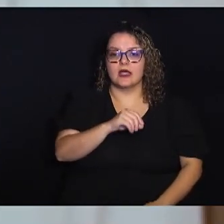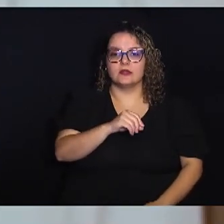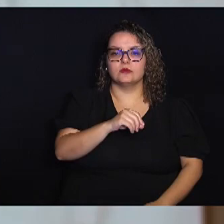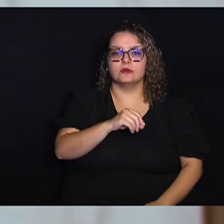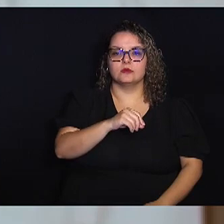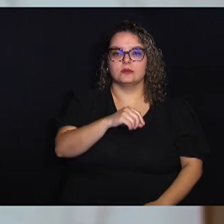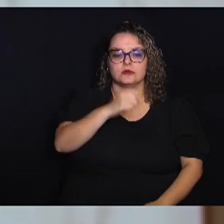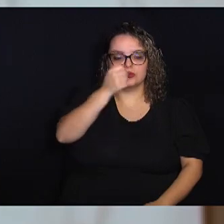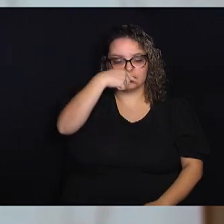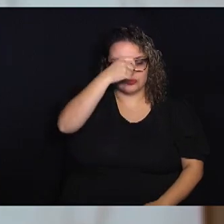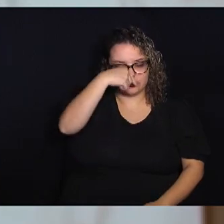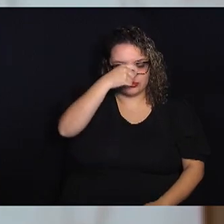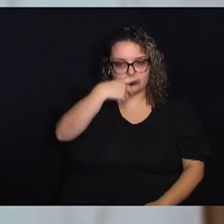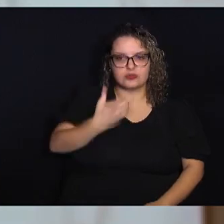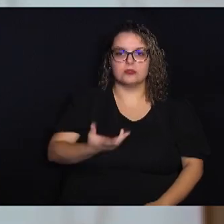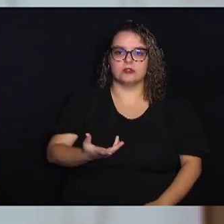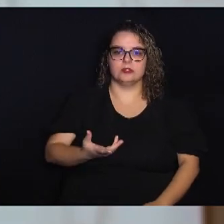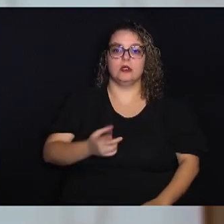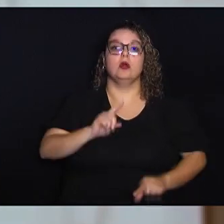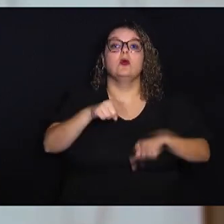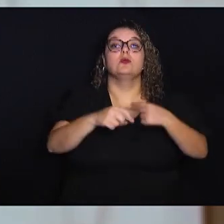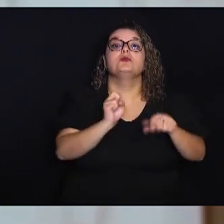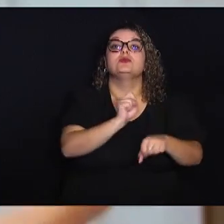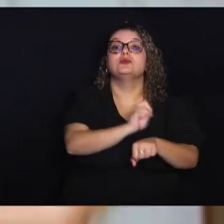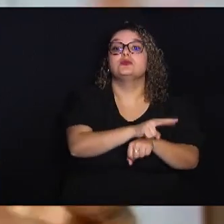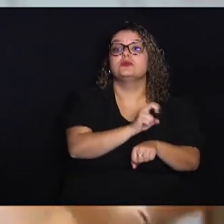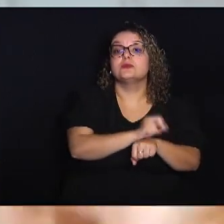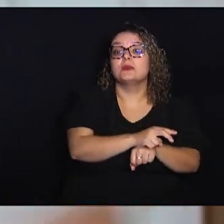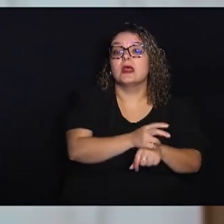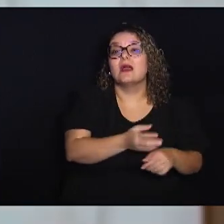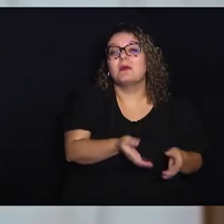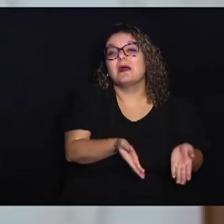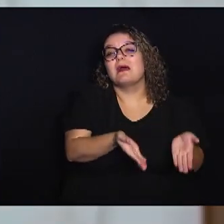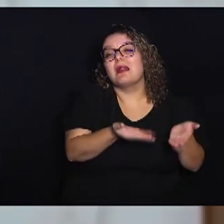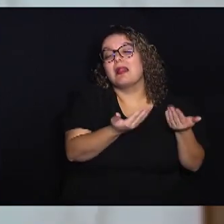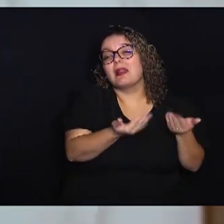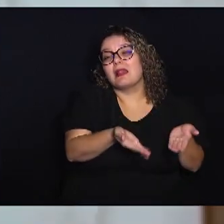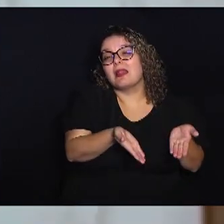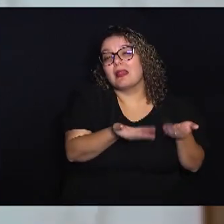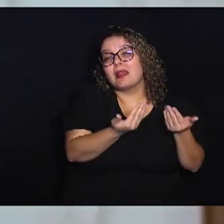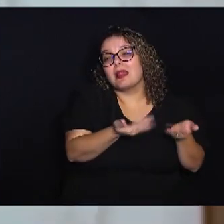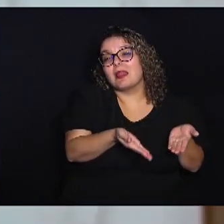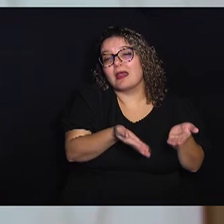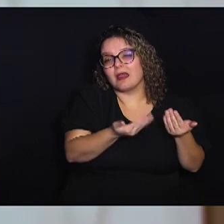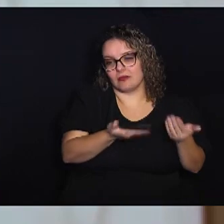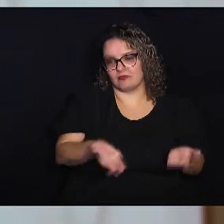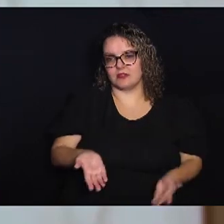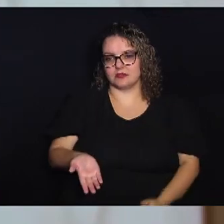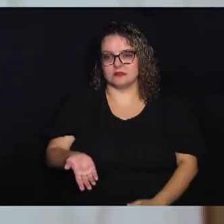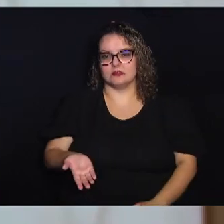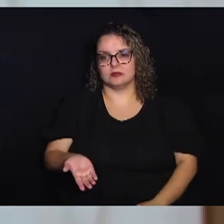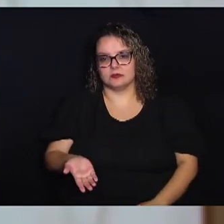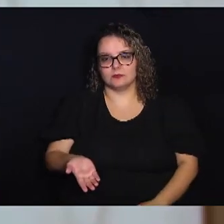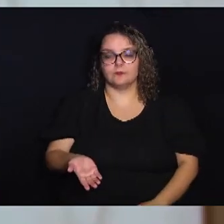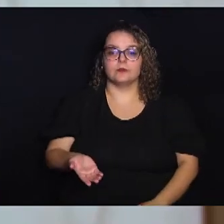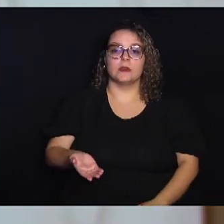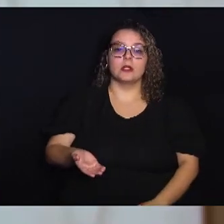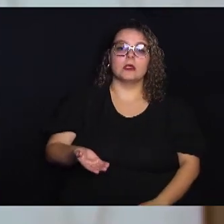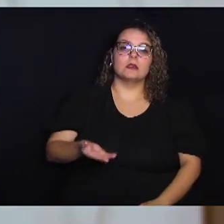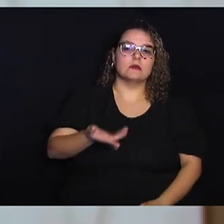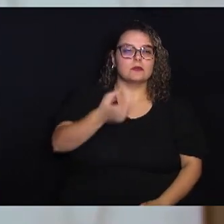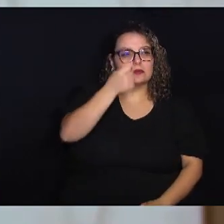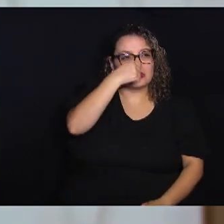vírus, mas são outros tipos de vírus que são mais leves, por assim dizer. Então, no resfriado, a